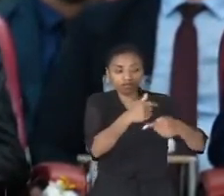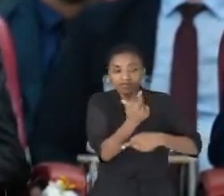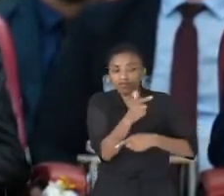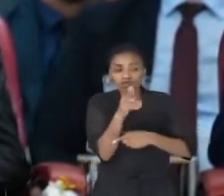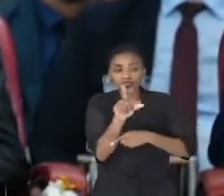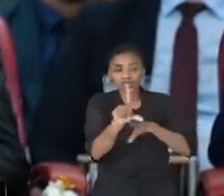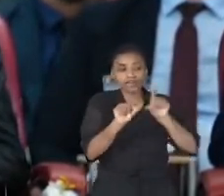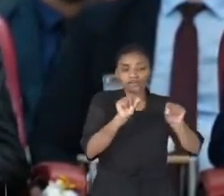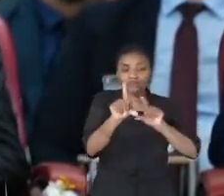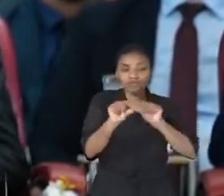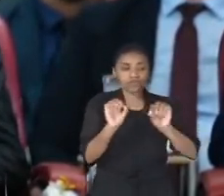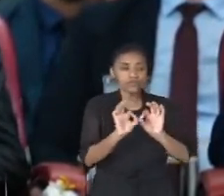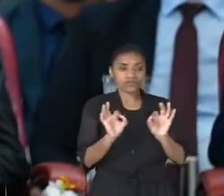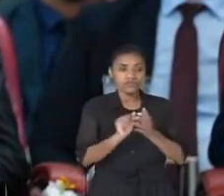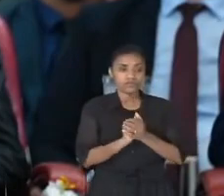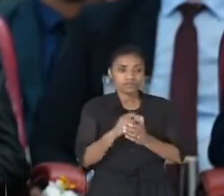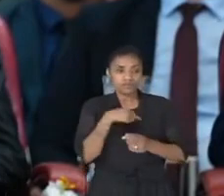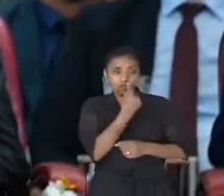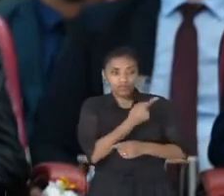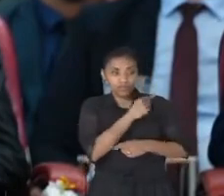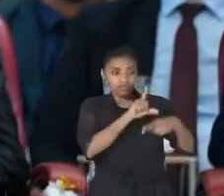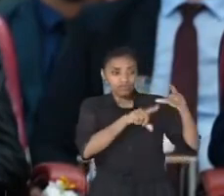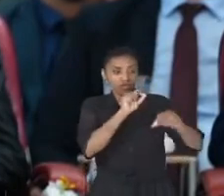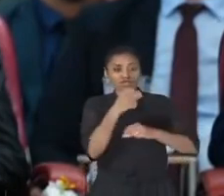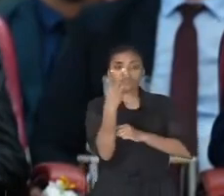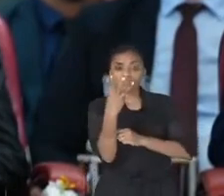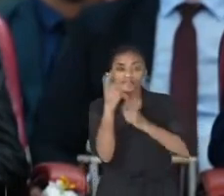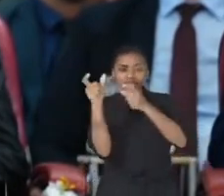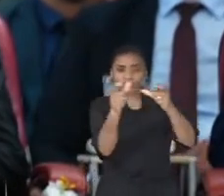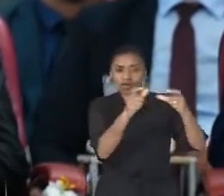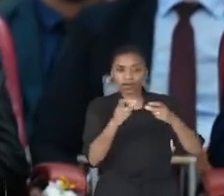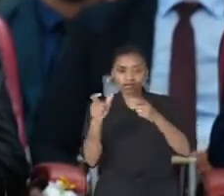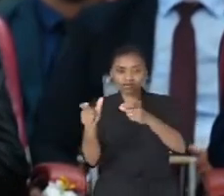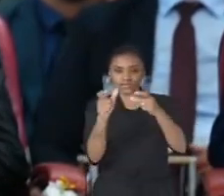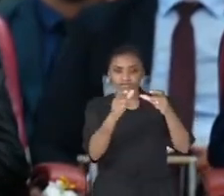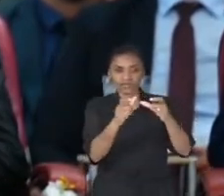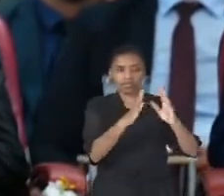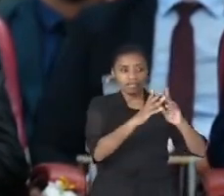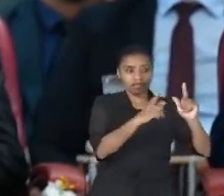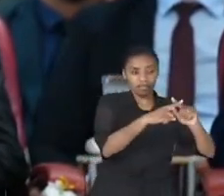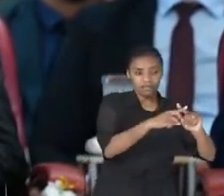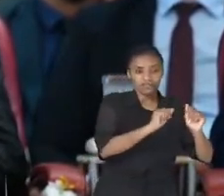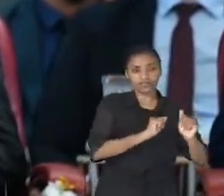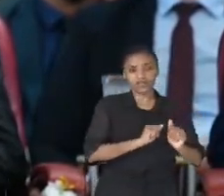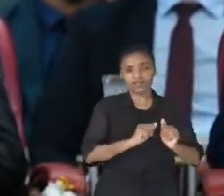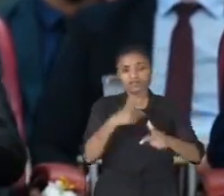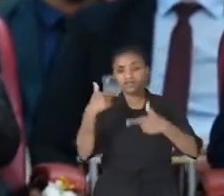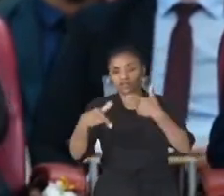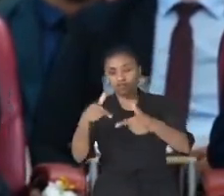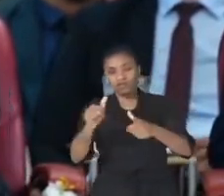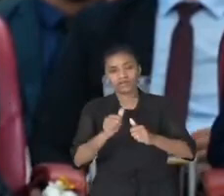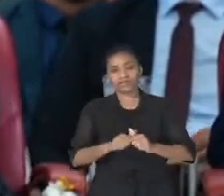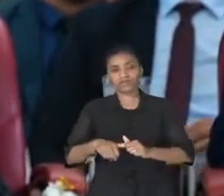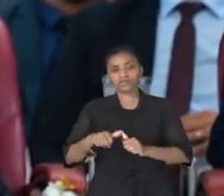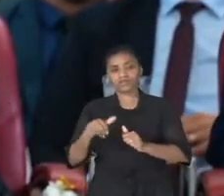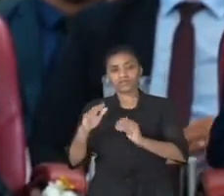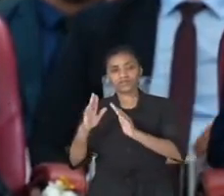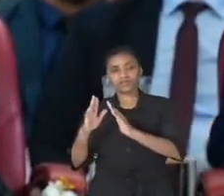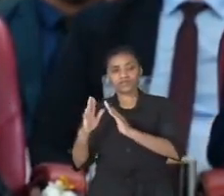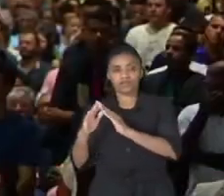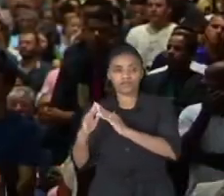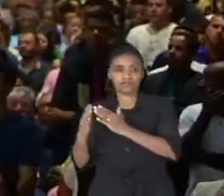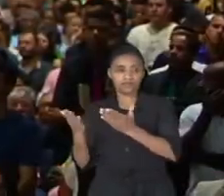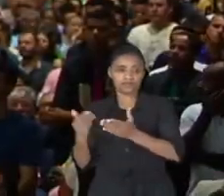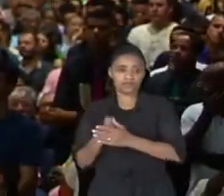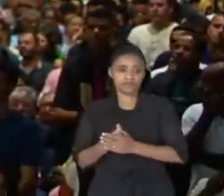opções. A nossa geração tinha 3 lugares para ir: igreja, trabalho